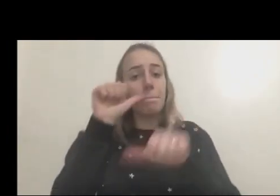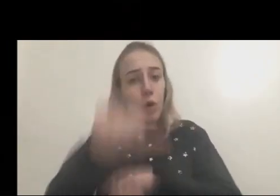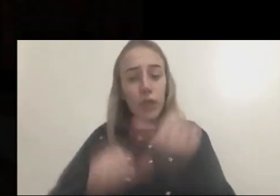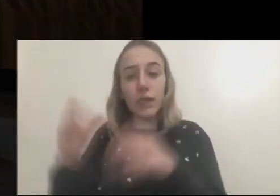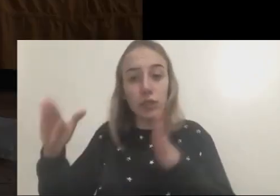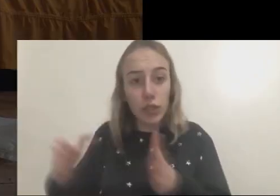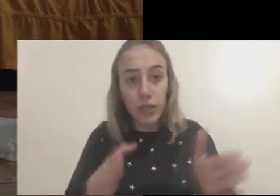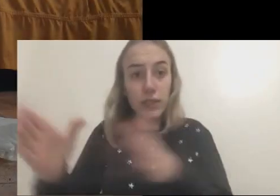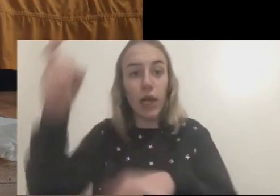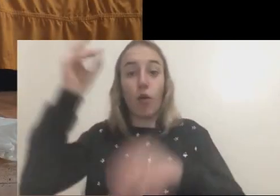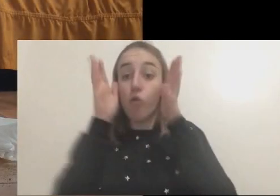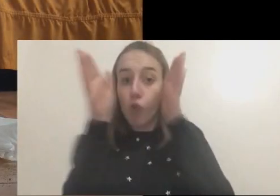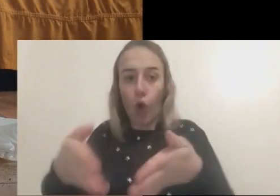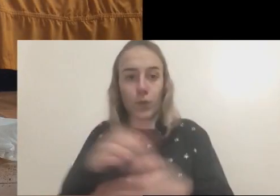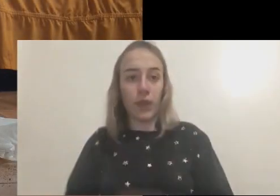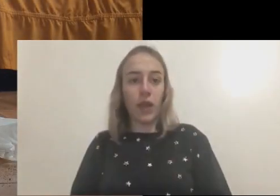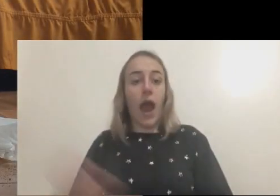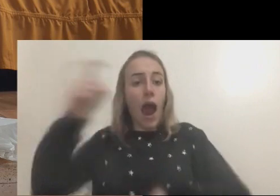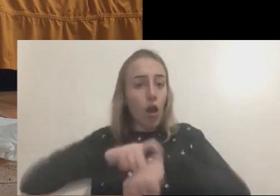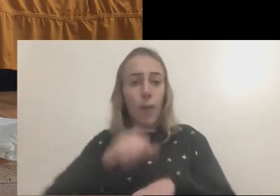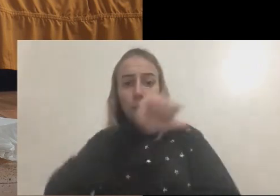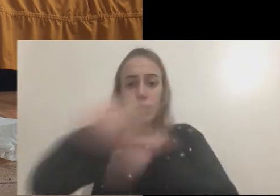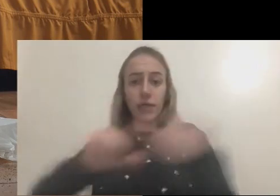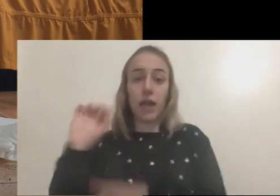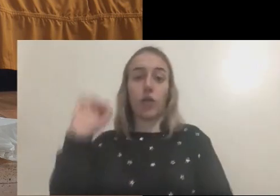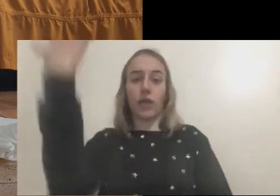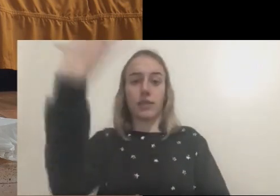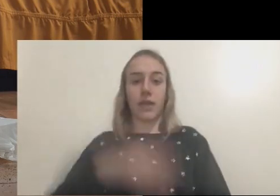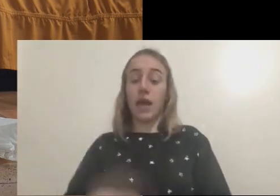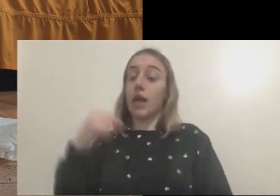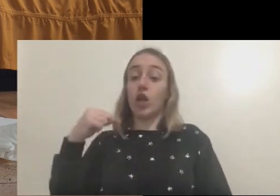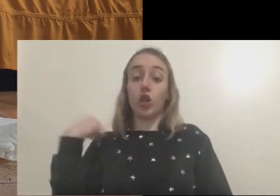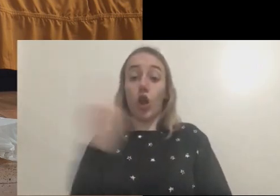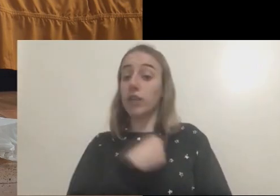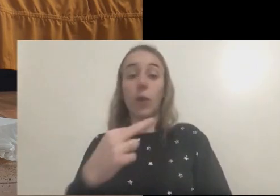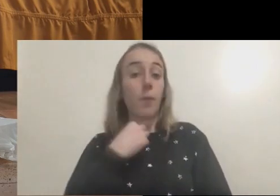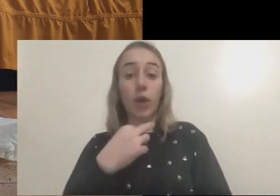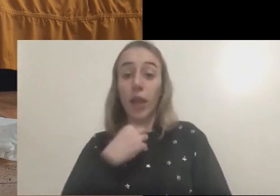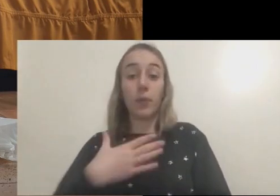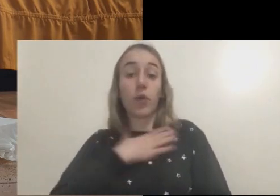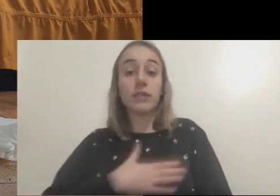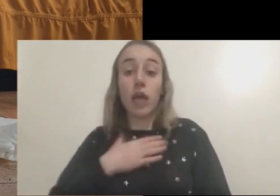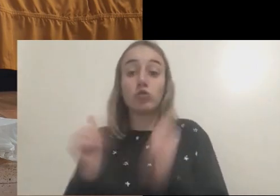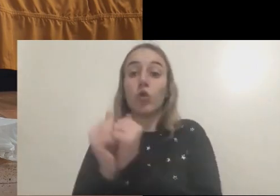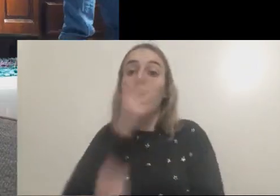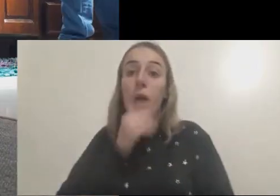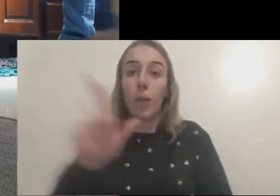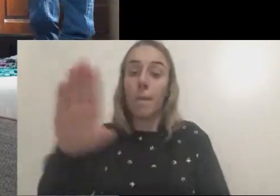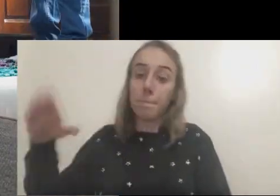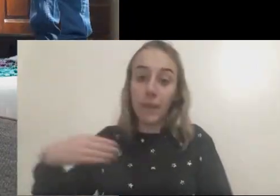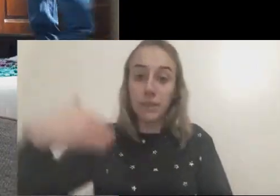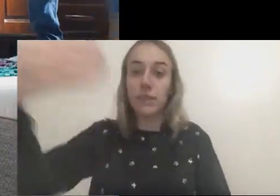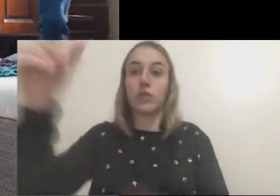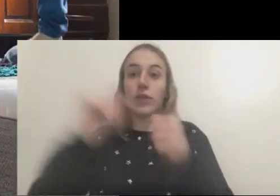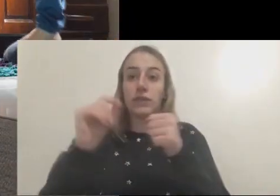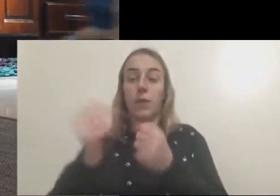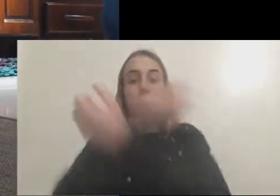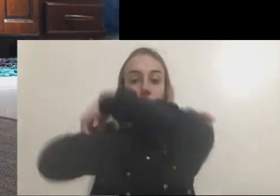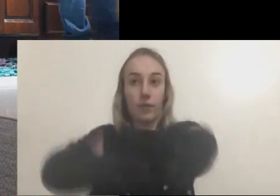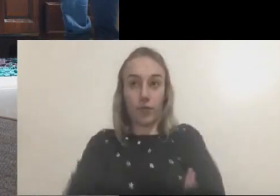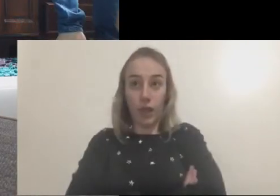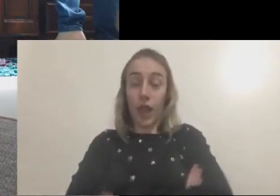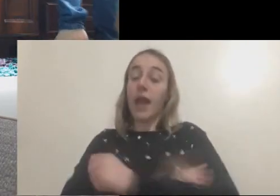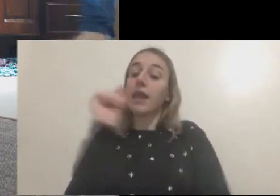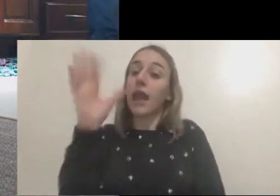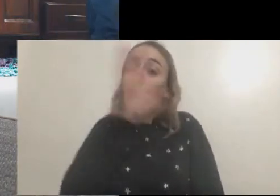olhar Para dentro das nossas meras vidas E mudar a direção do foco É hora da mudança acontecer Não podemos nos